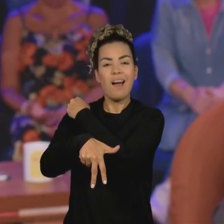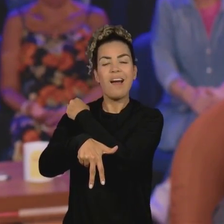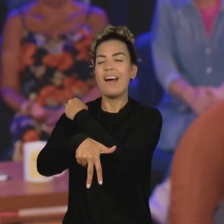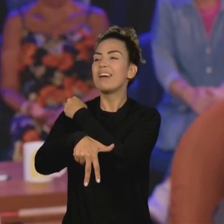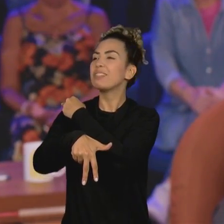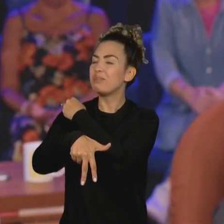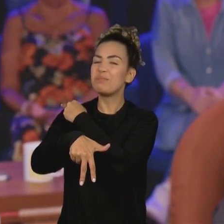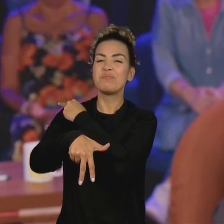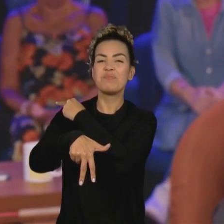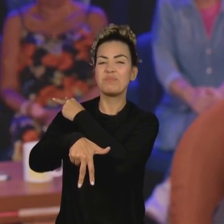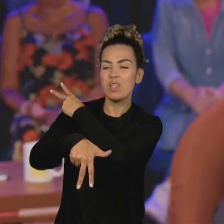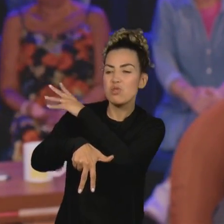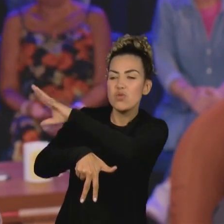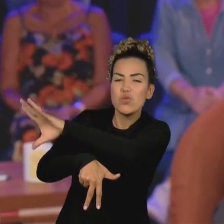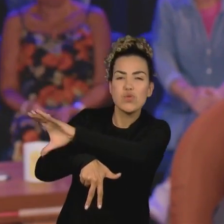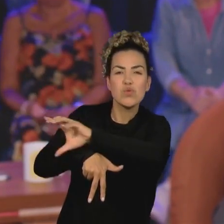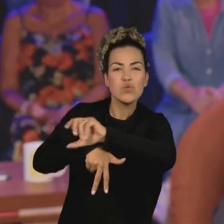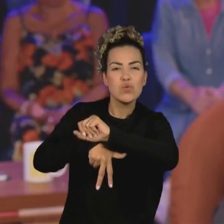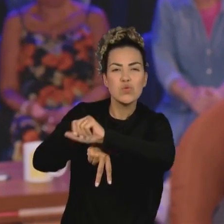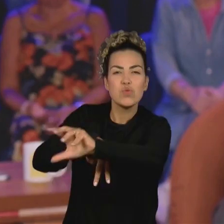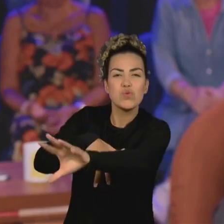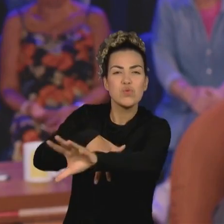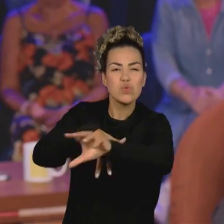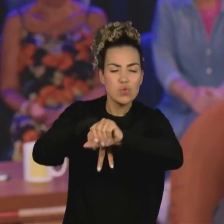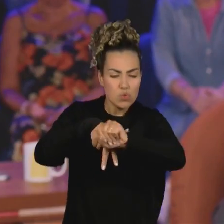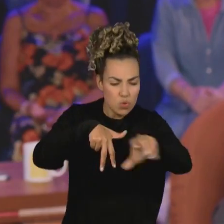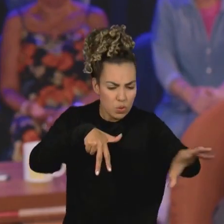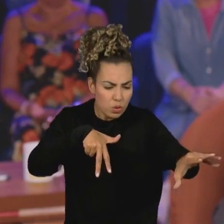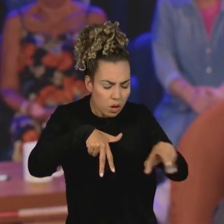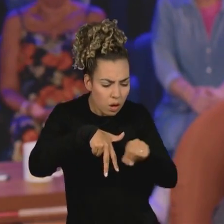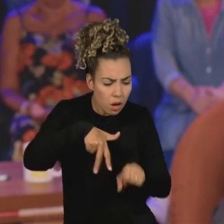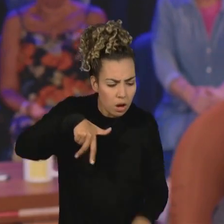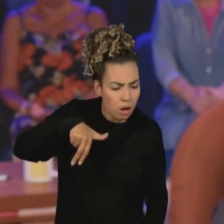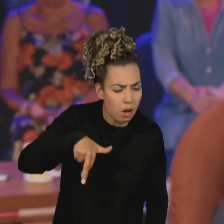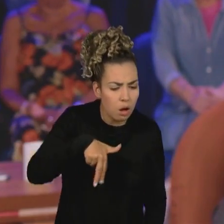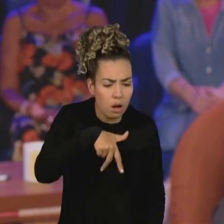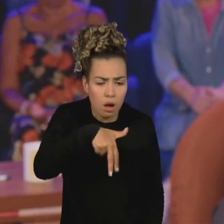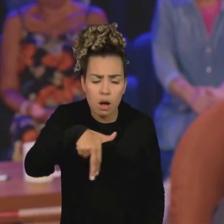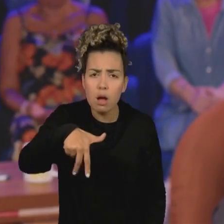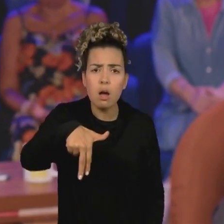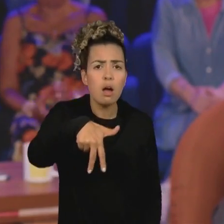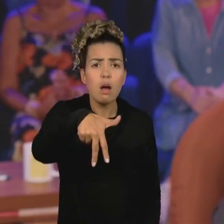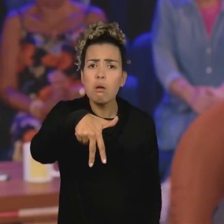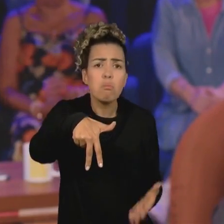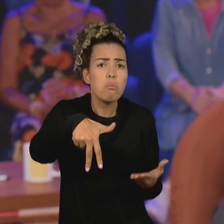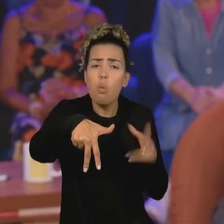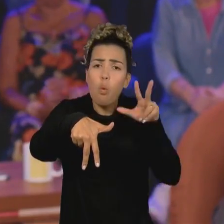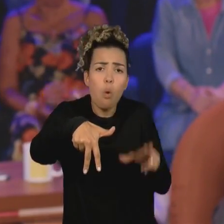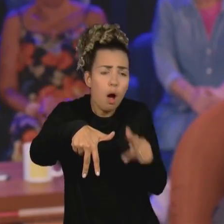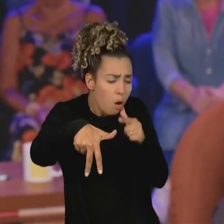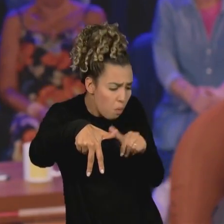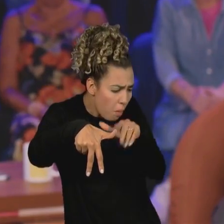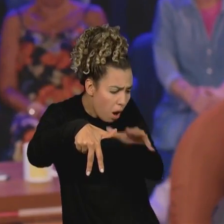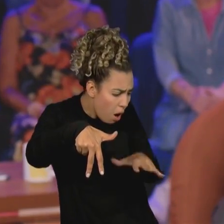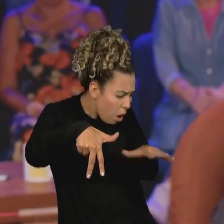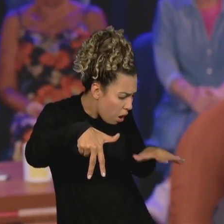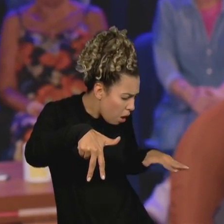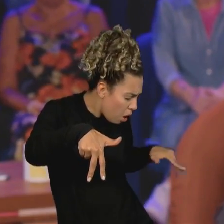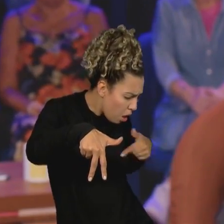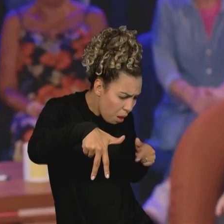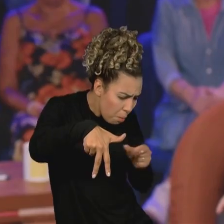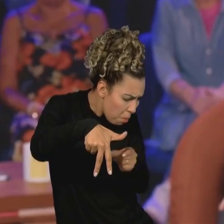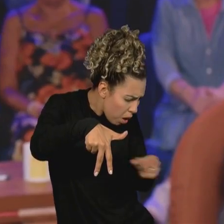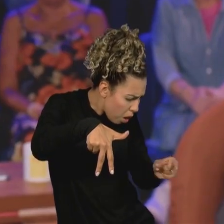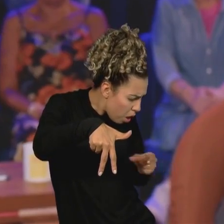Caminhante, não há caminho, não há marcas no mar. Faz algum tempo nesse lugar onde hoje